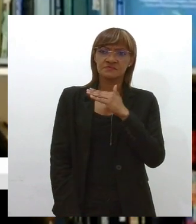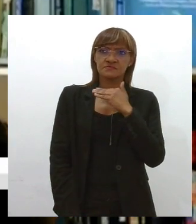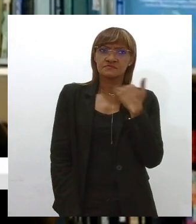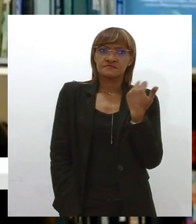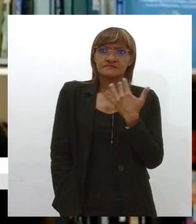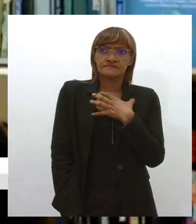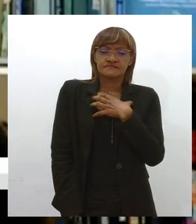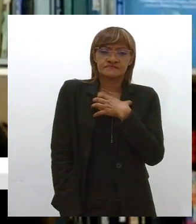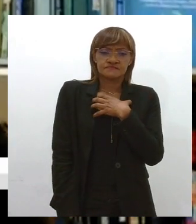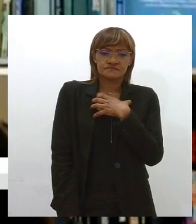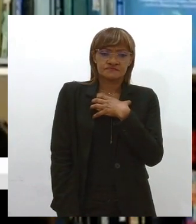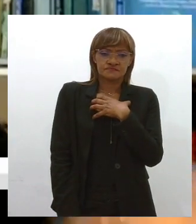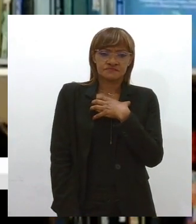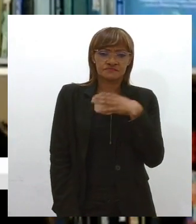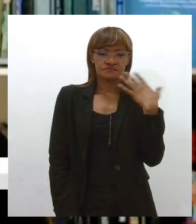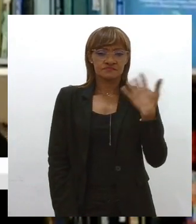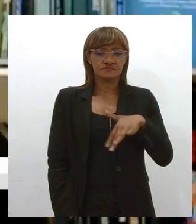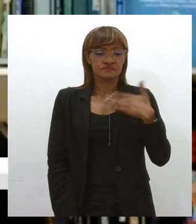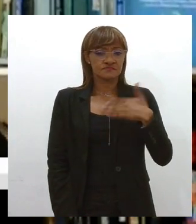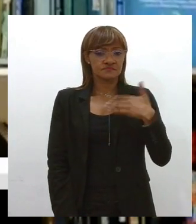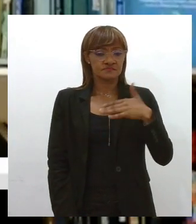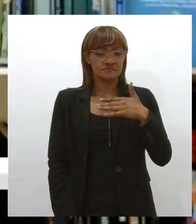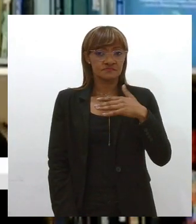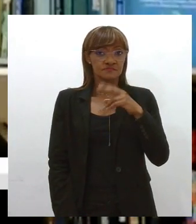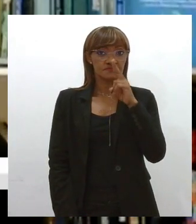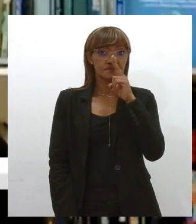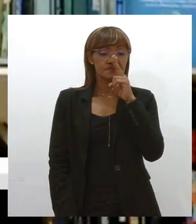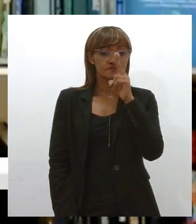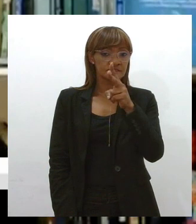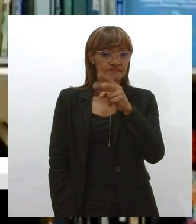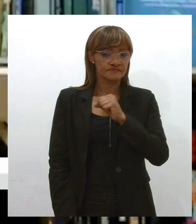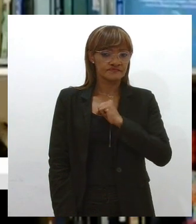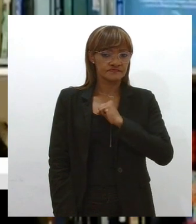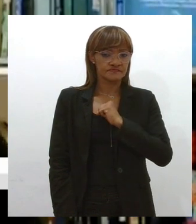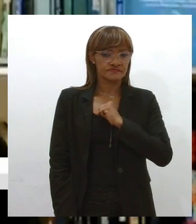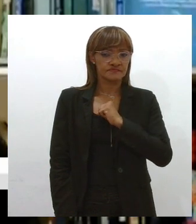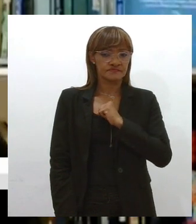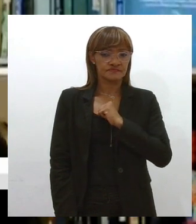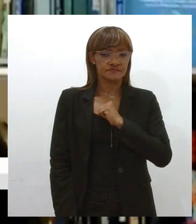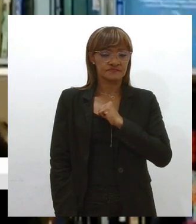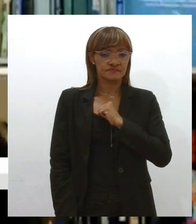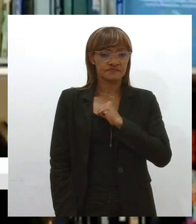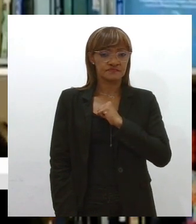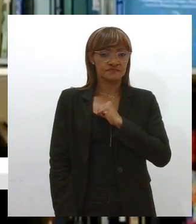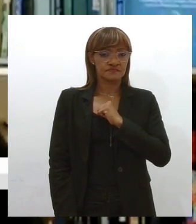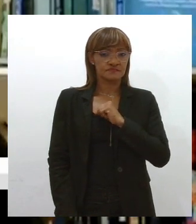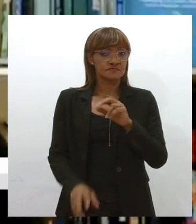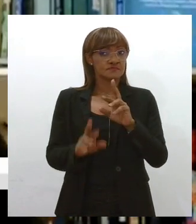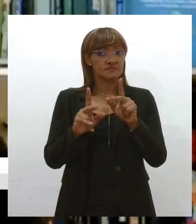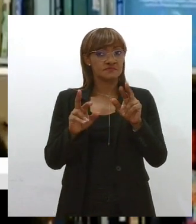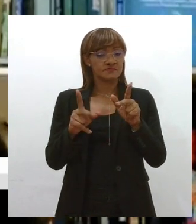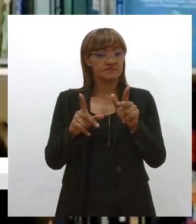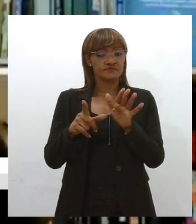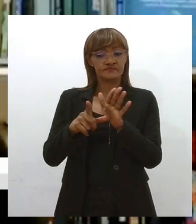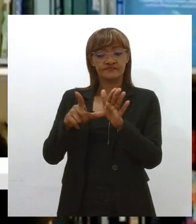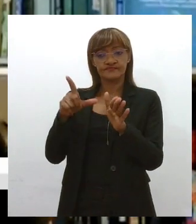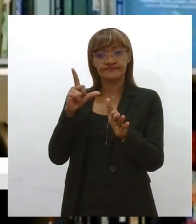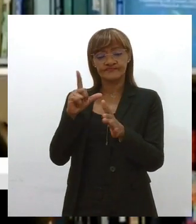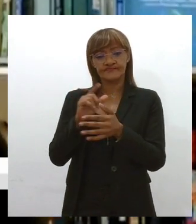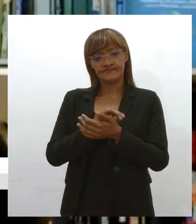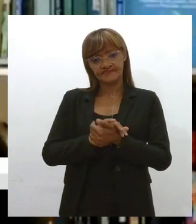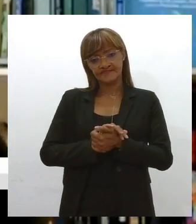né, muito mais próxima, muito mais íntima do que em muito tempo,